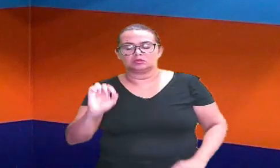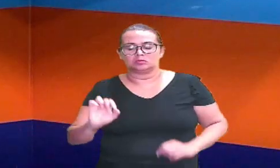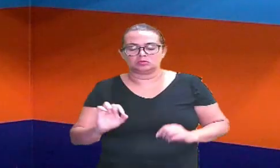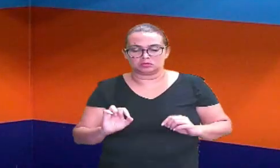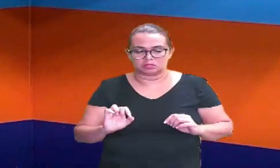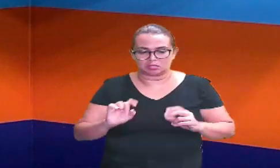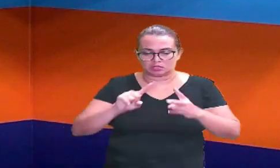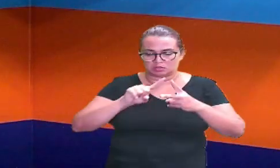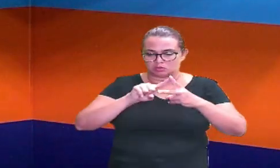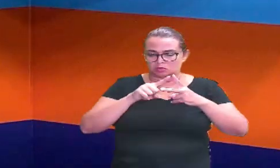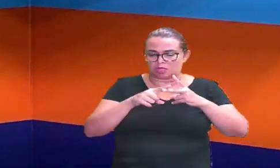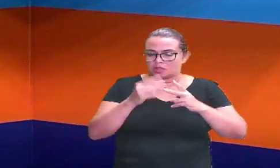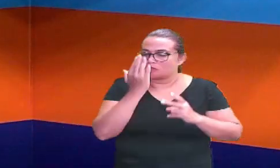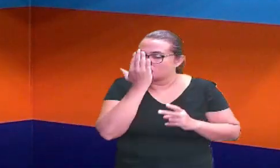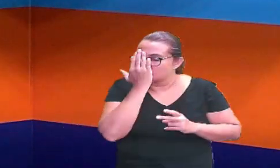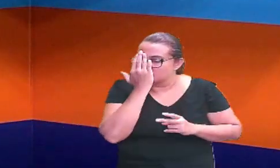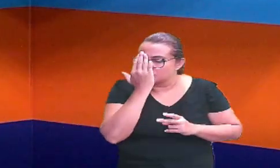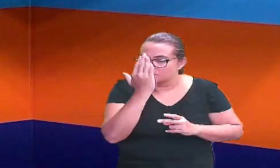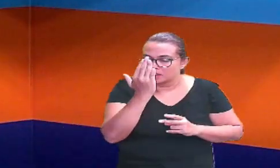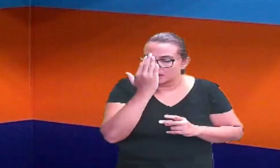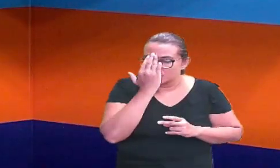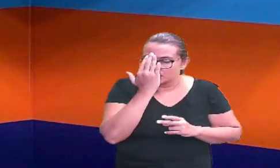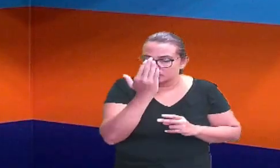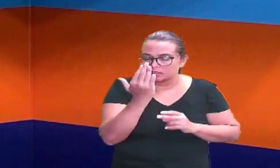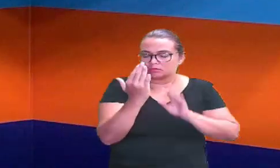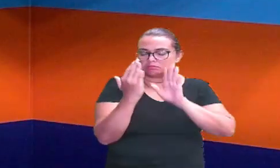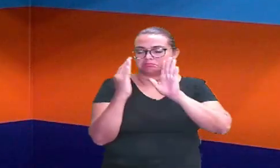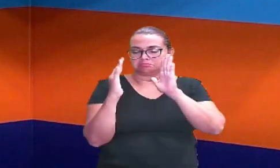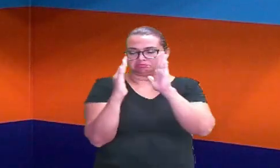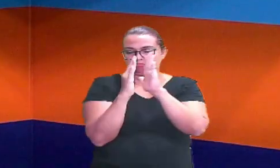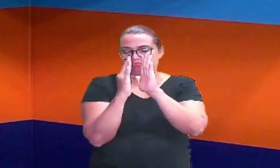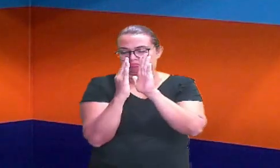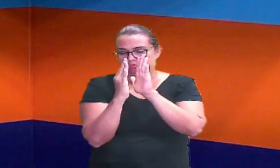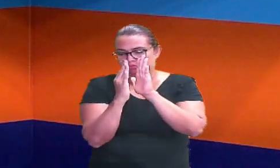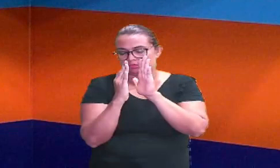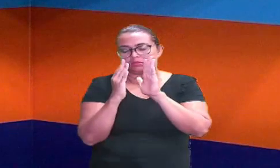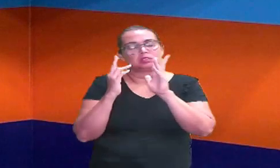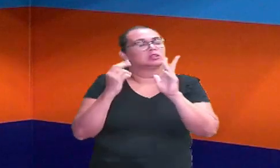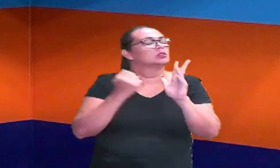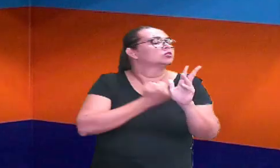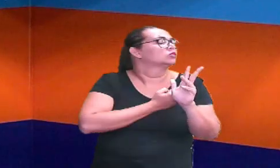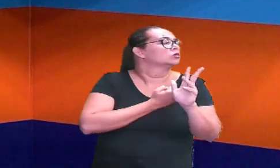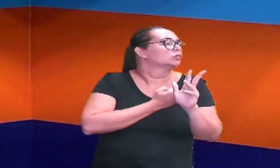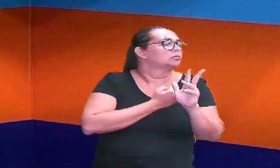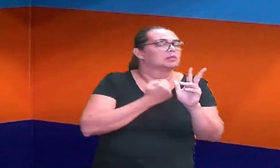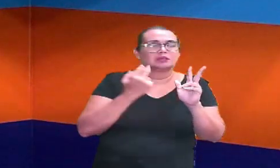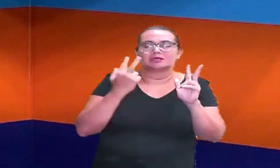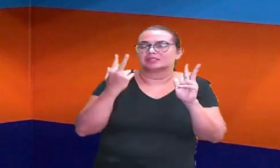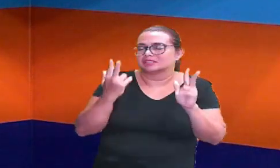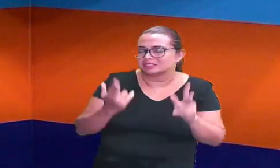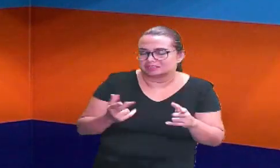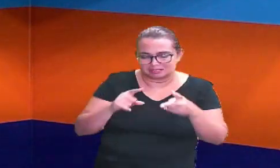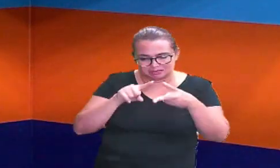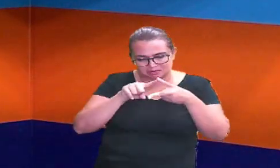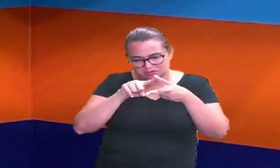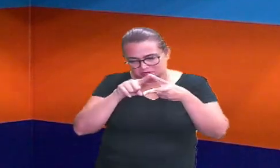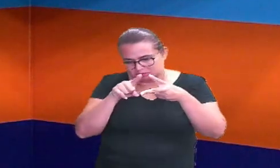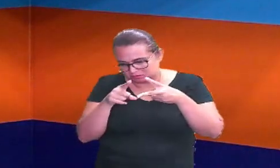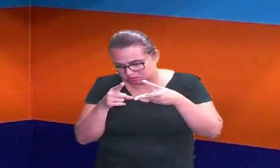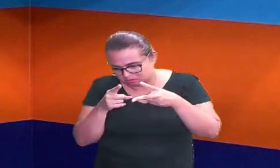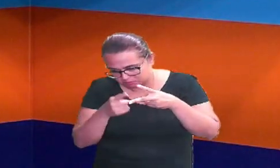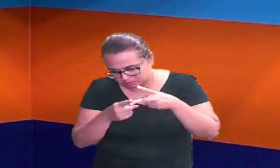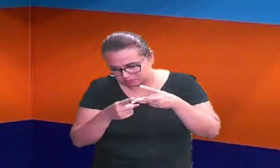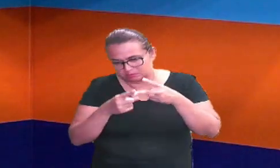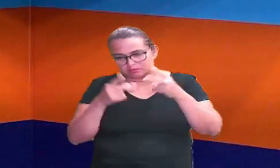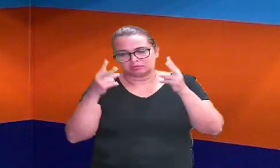inclinação ao outro, eles conseguem ter a mesma angulação, a mesma